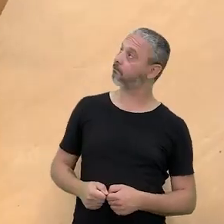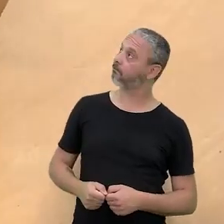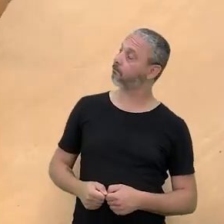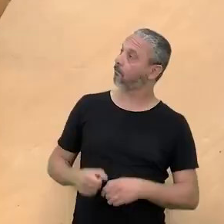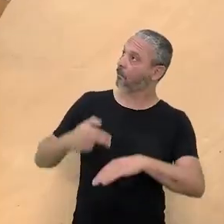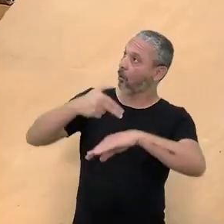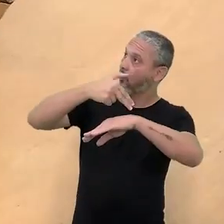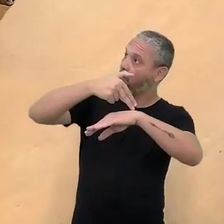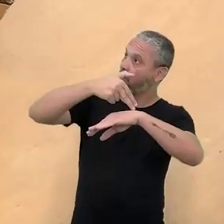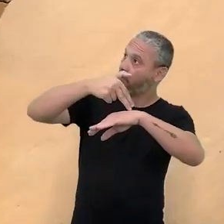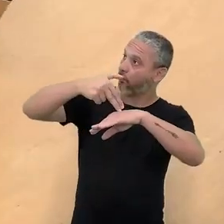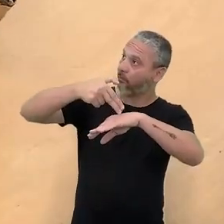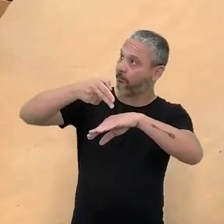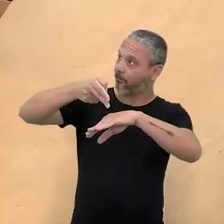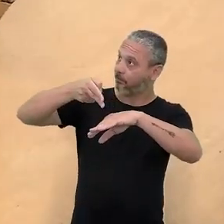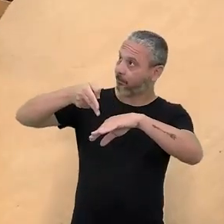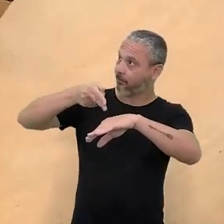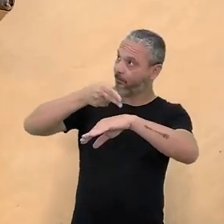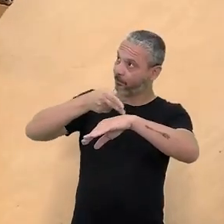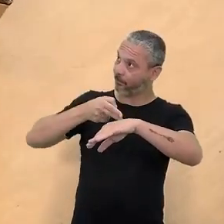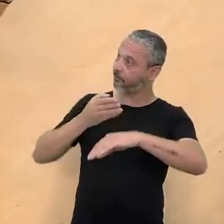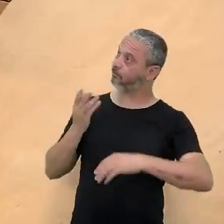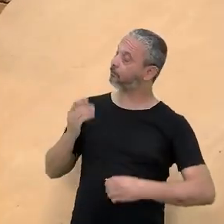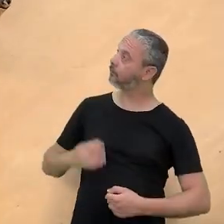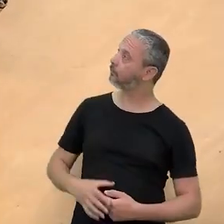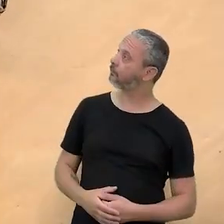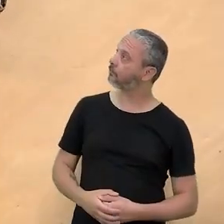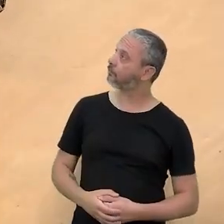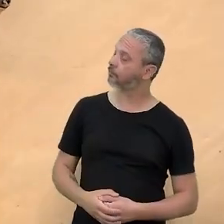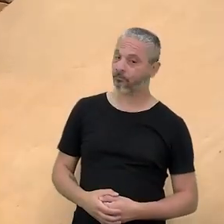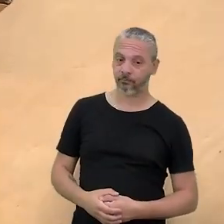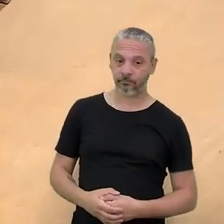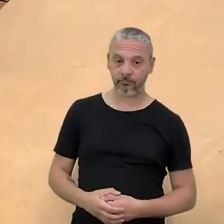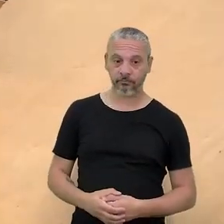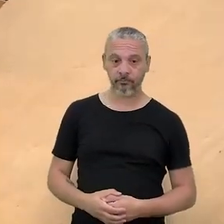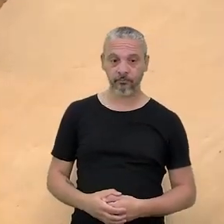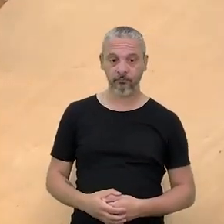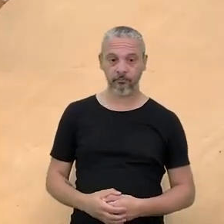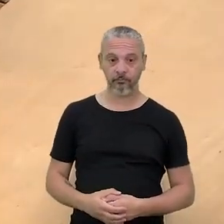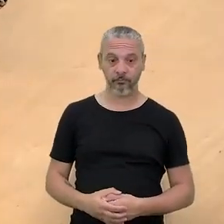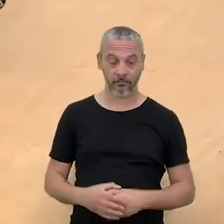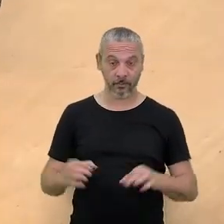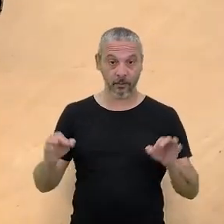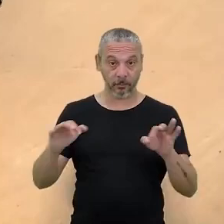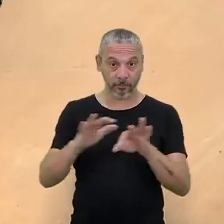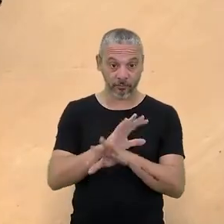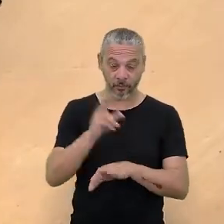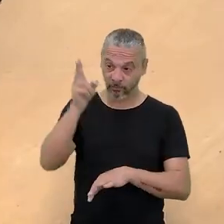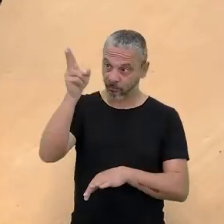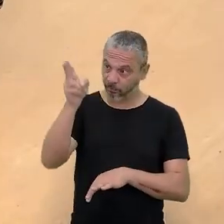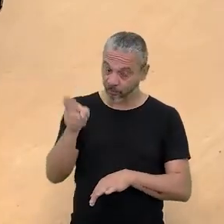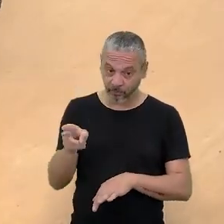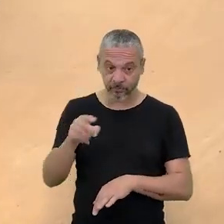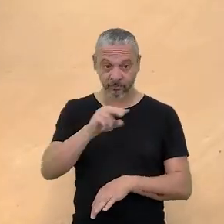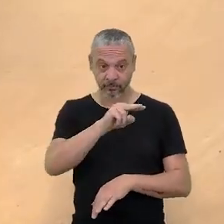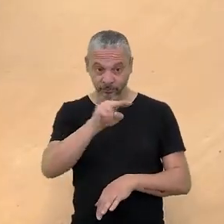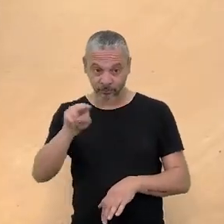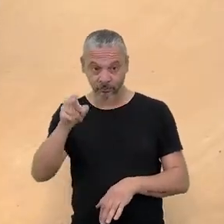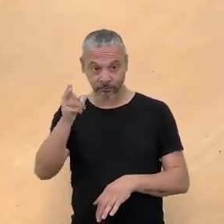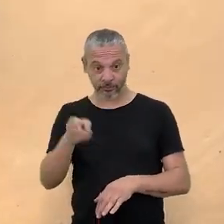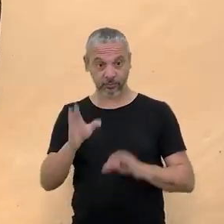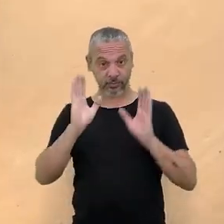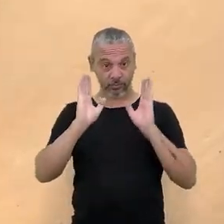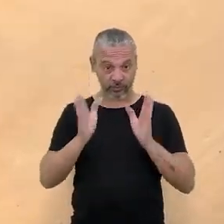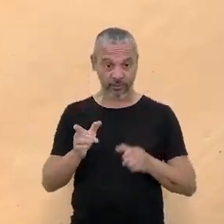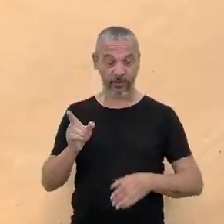eu faço o corte aqui da minha caixinha. Fiz o corte da minha caixinha. Vai ficar mais ou